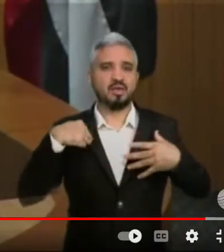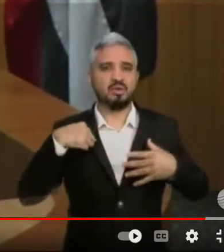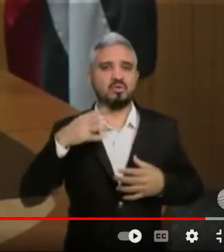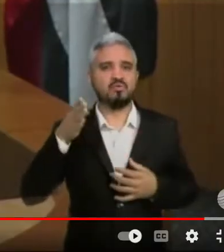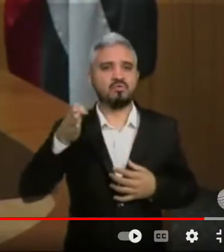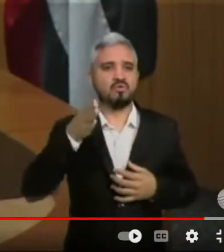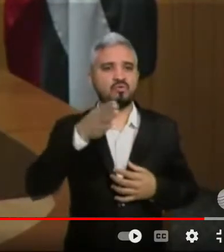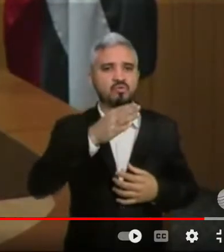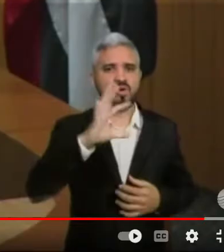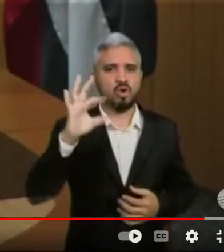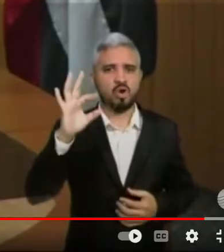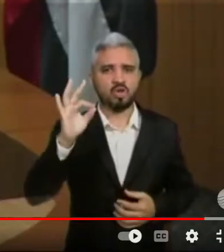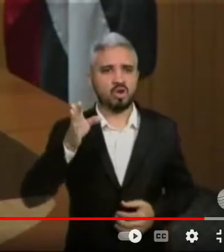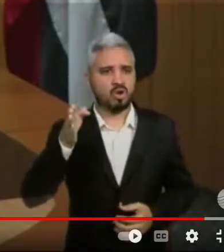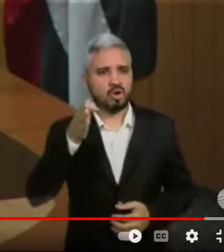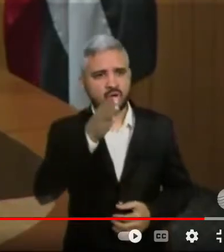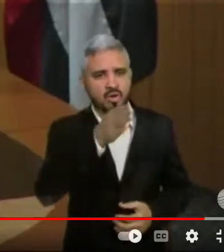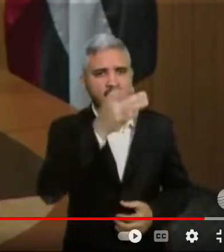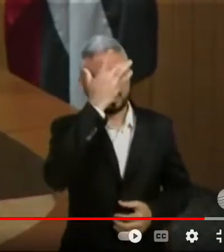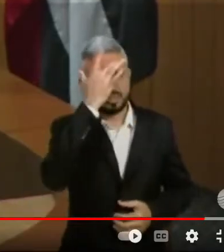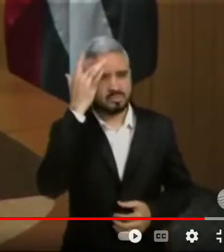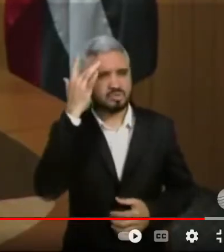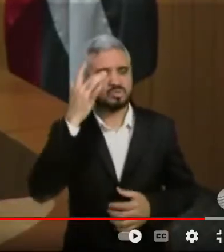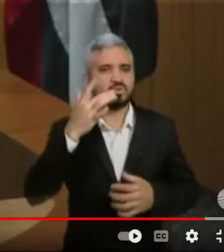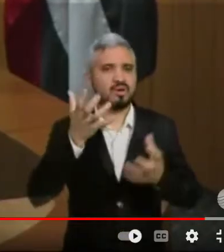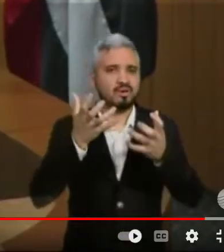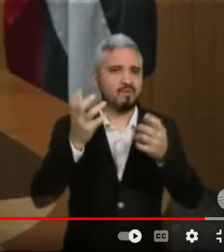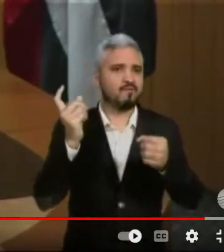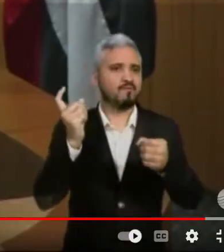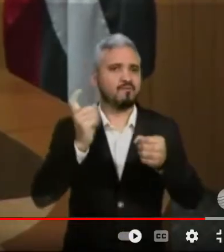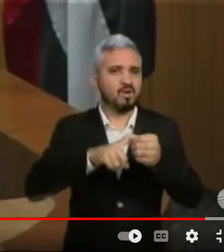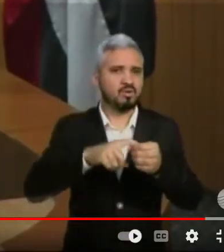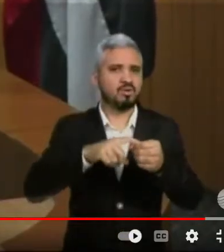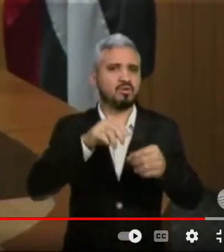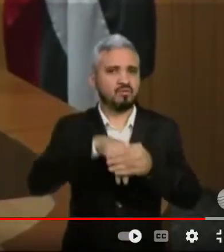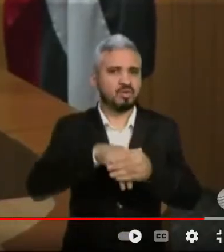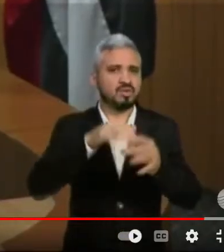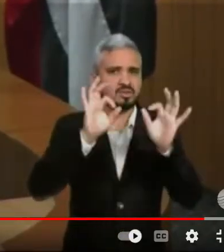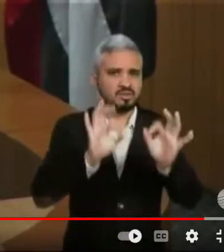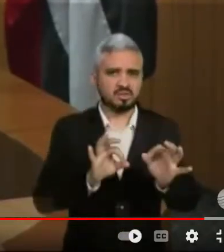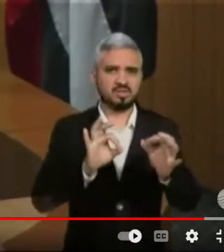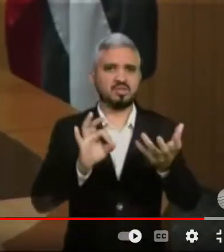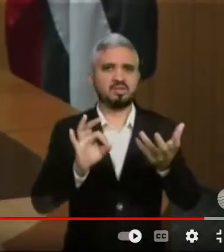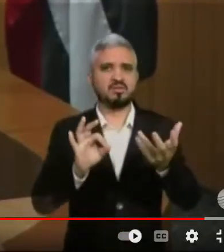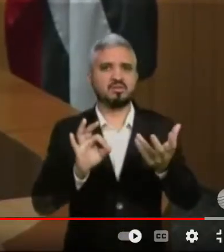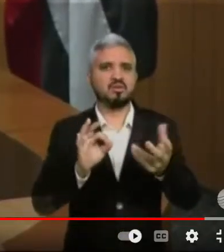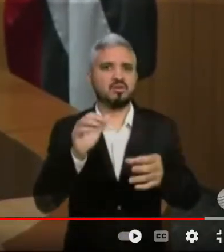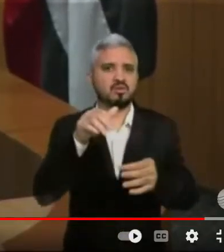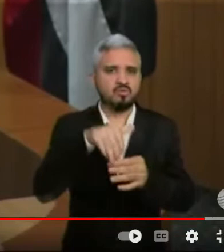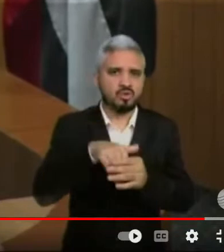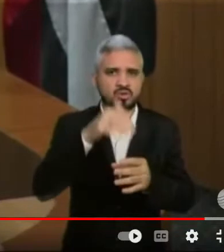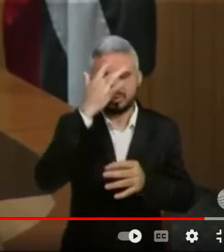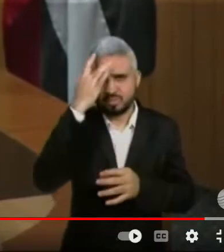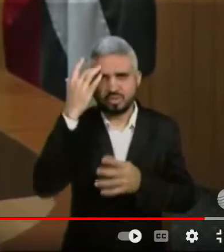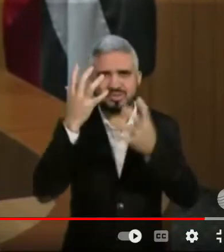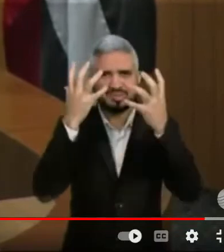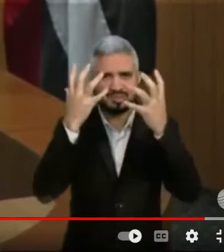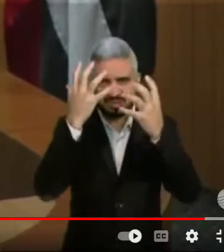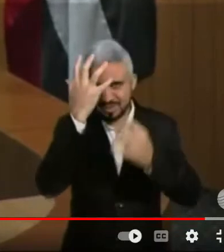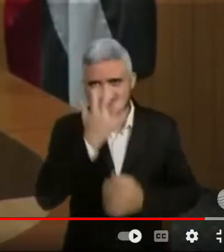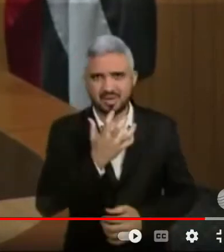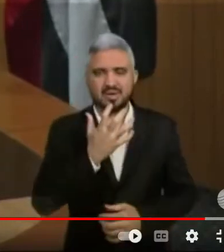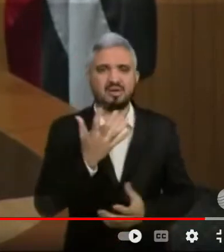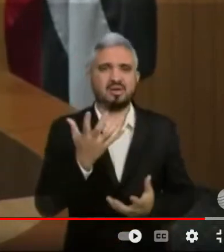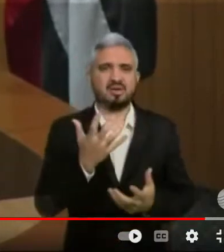população de colocar quem possa realmente resolver, que possa realmente ajeitar a cidade com muita seriedade, com muita